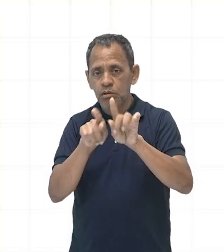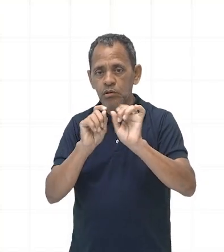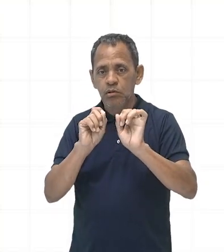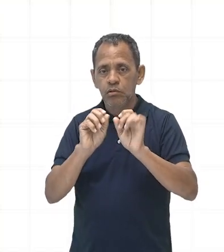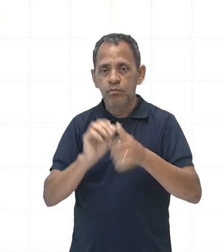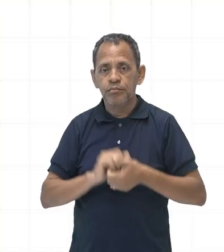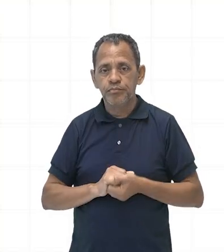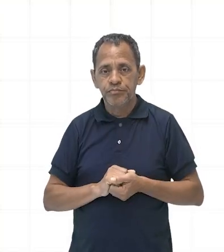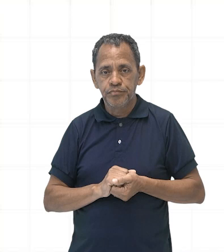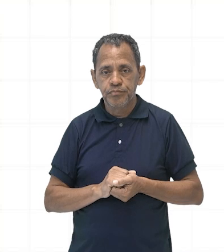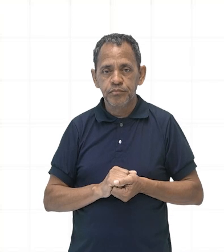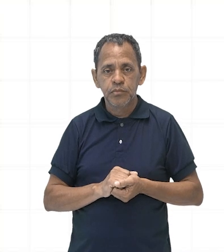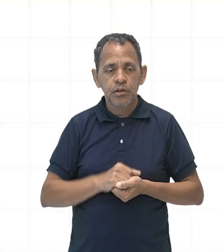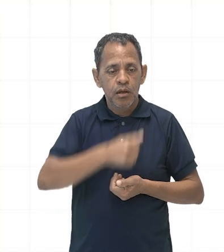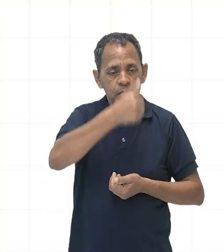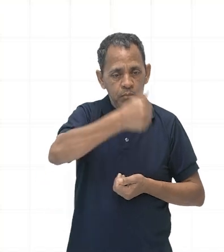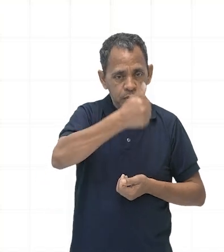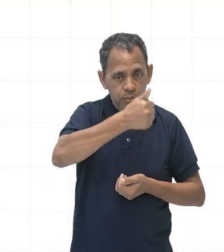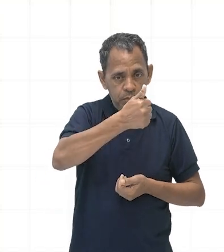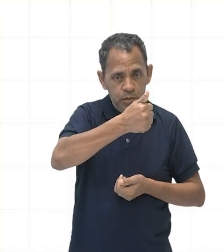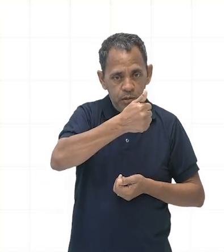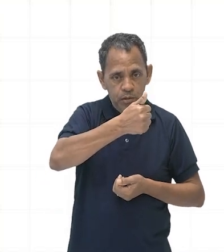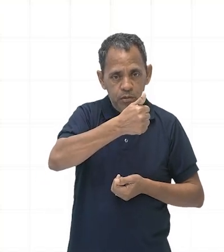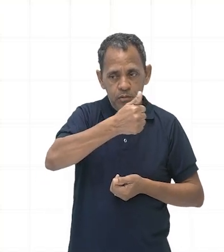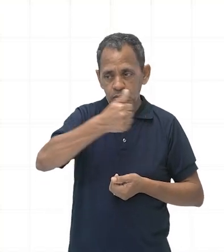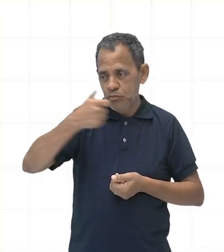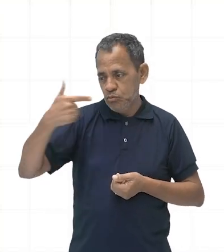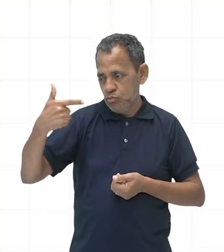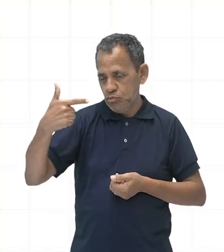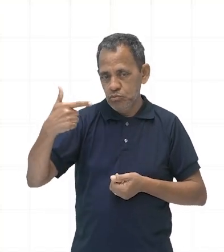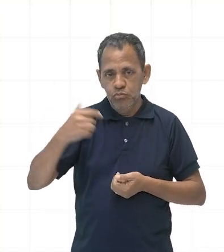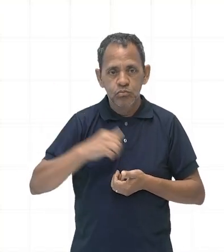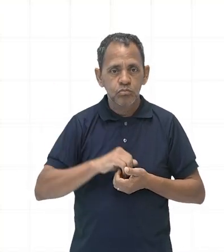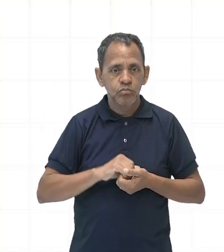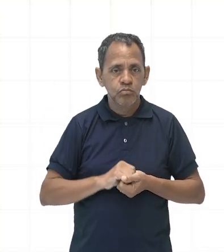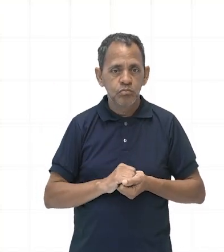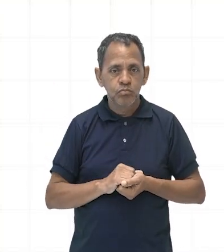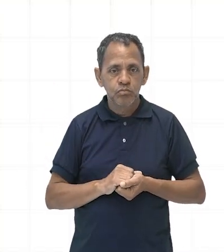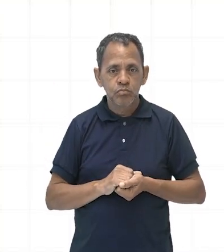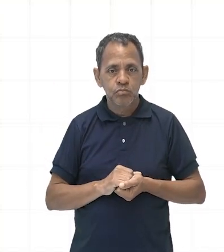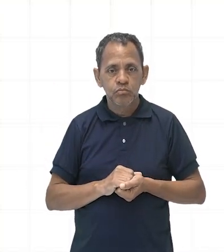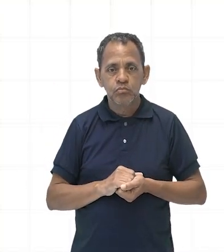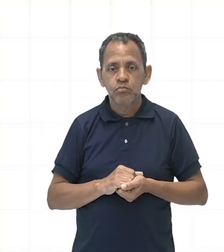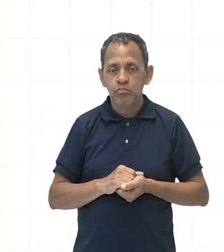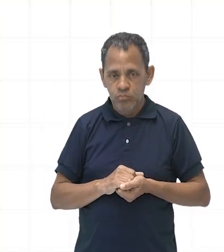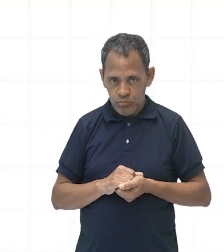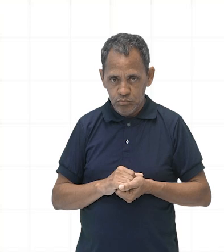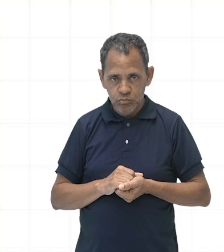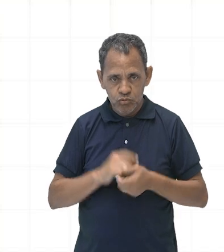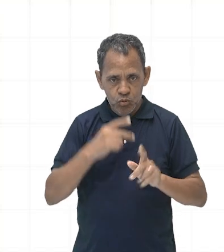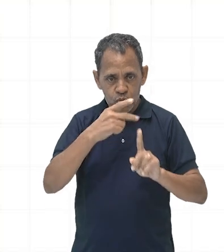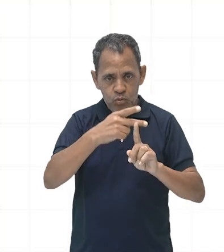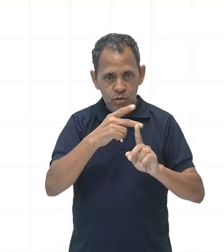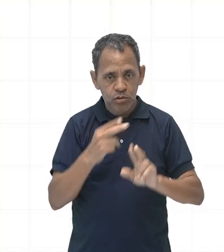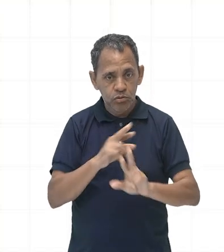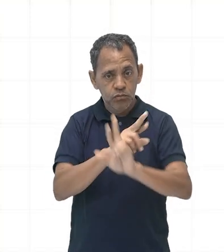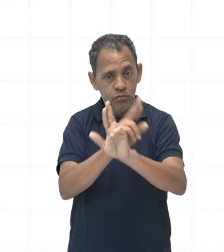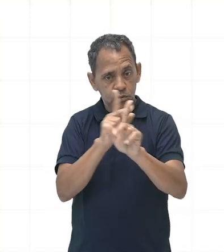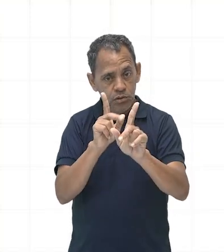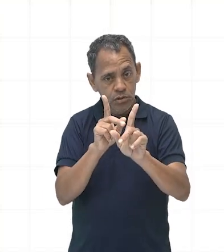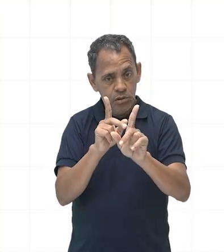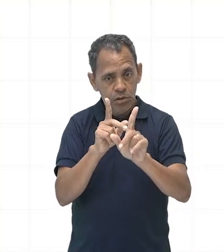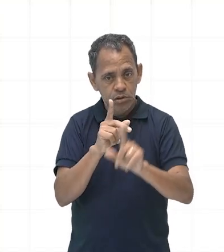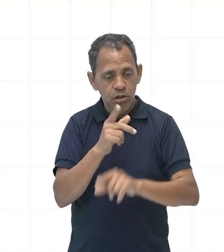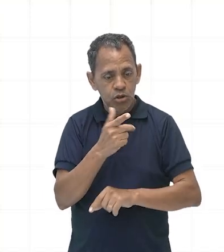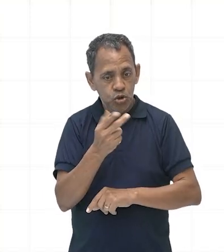exatamente quem? O primeiro, o segundo, porque nós temos aqui, ó, o quadrado da diferença de